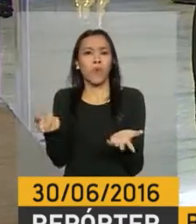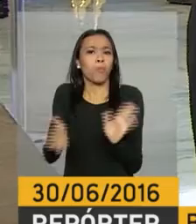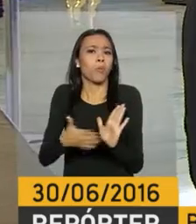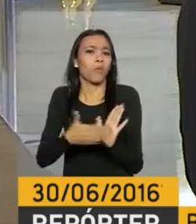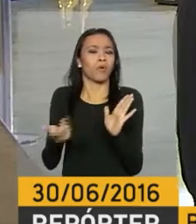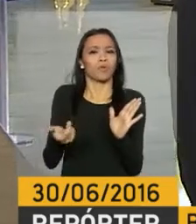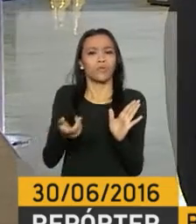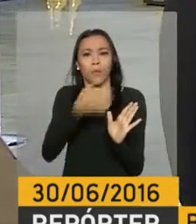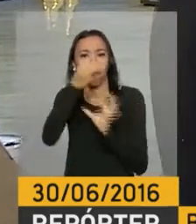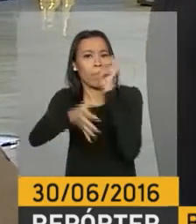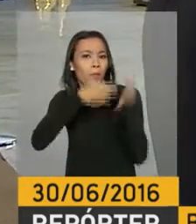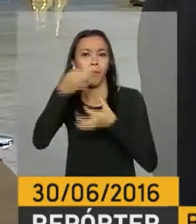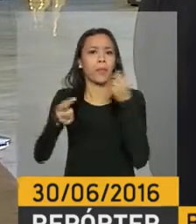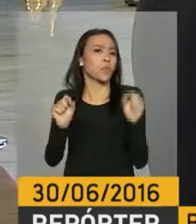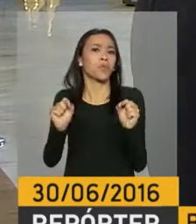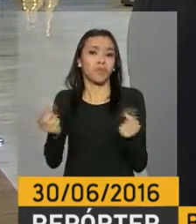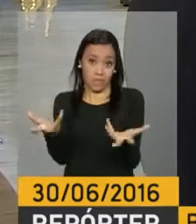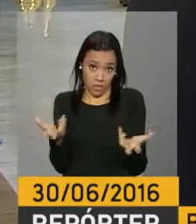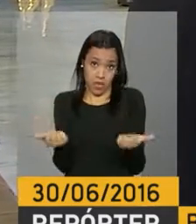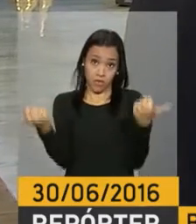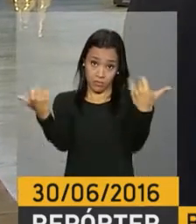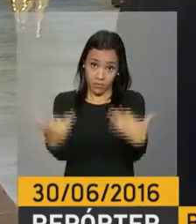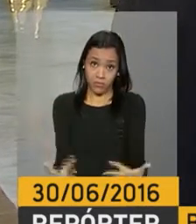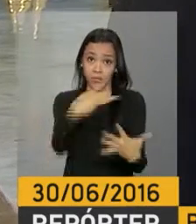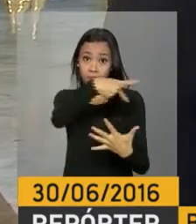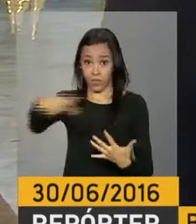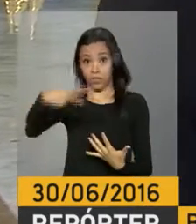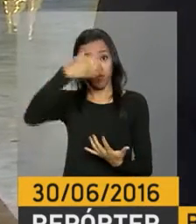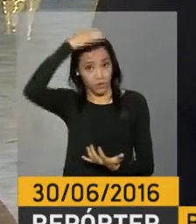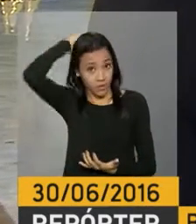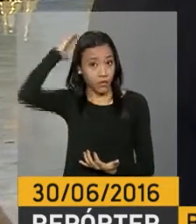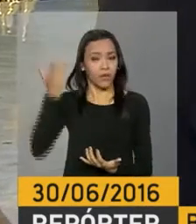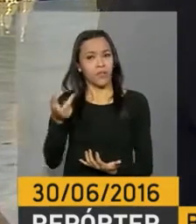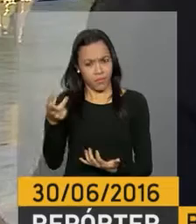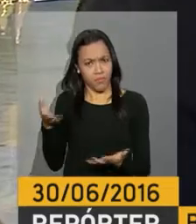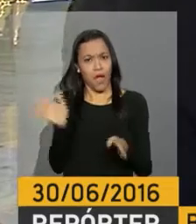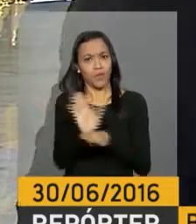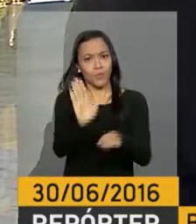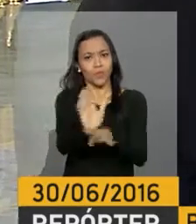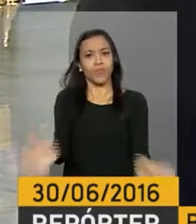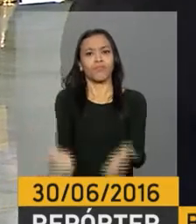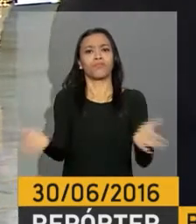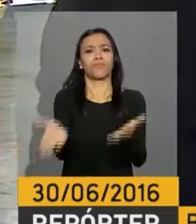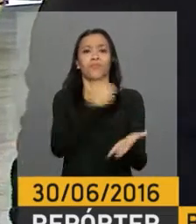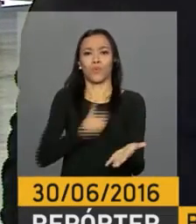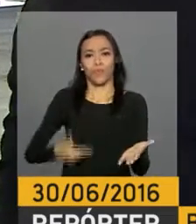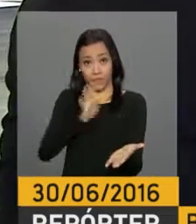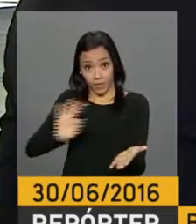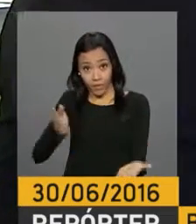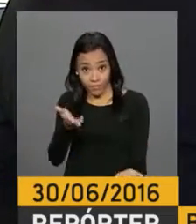aí para o presidente em exercício? Que pontos os senhores pretendem destacar aí como contribuições do setor para o governo federal? Pois